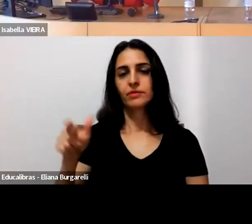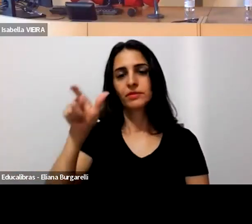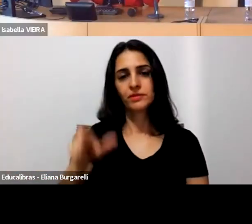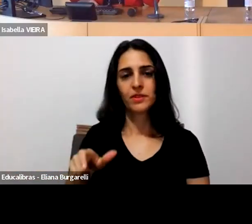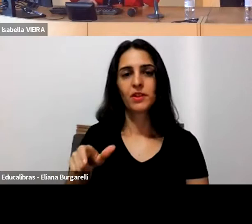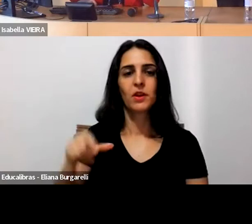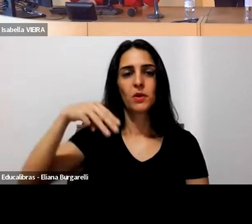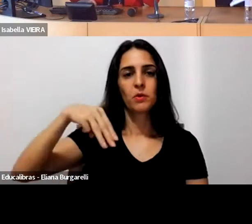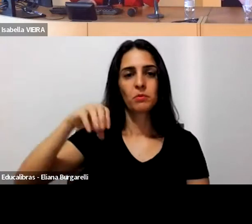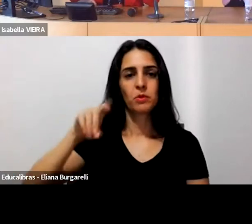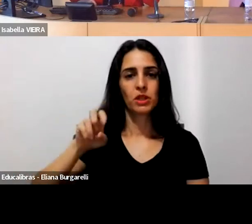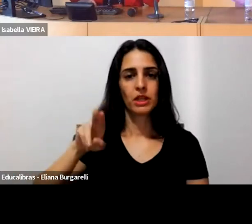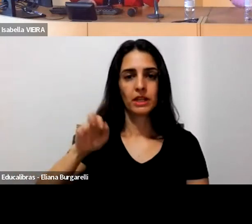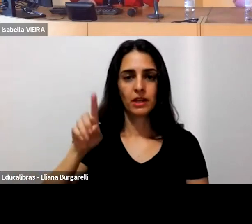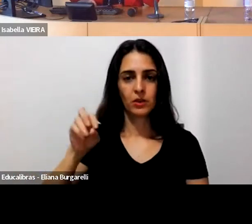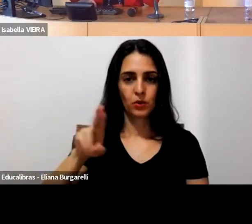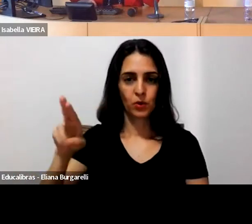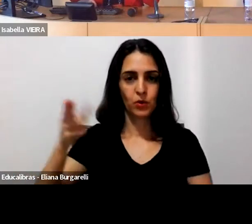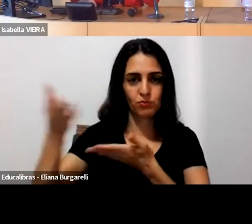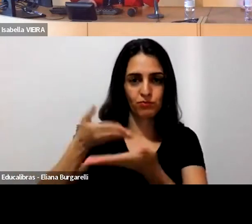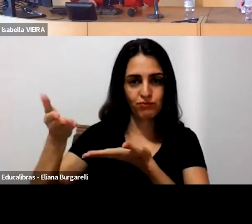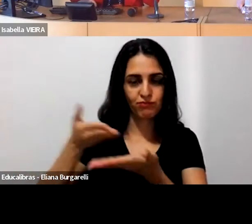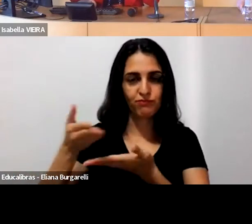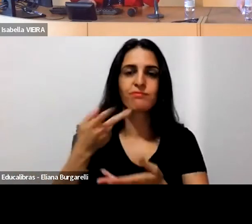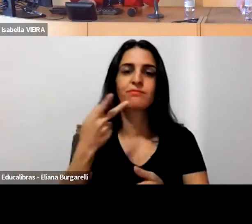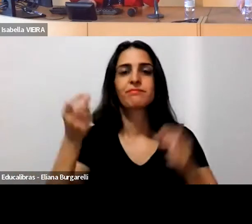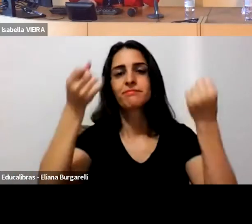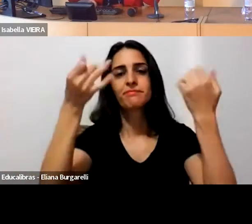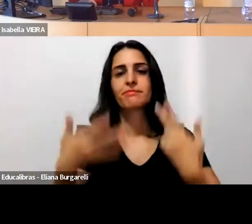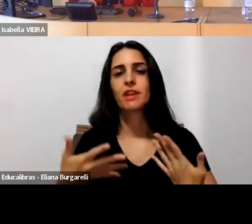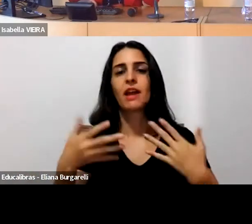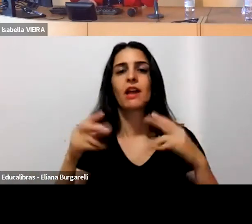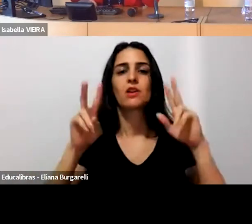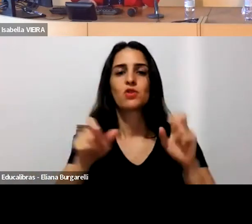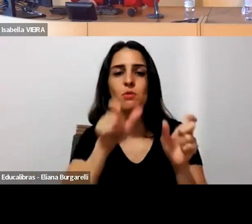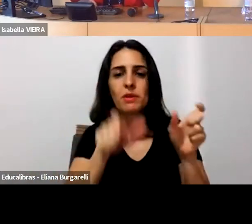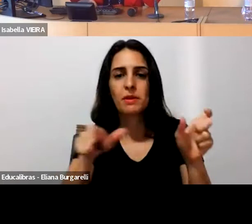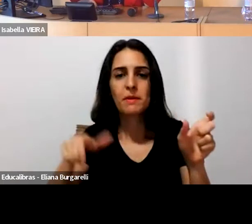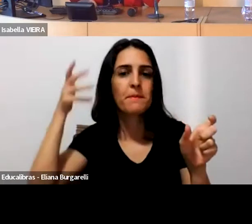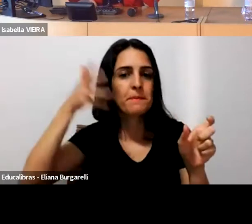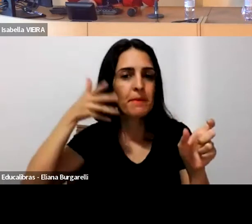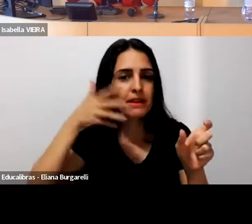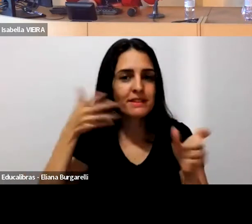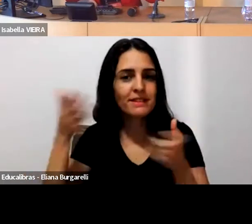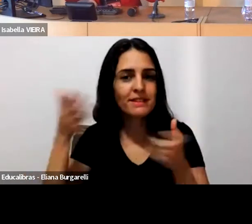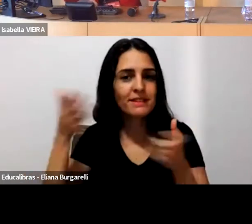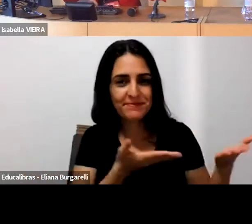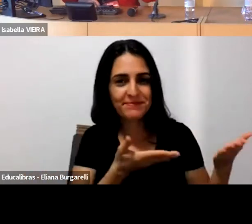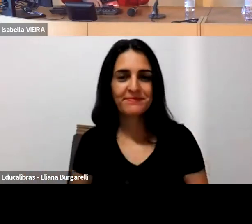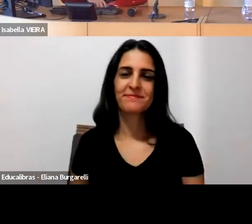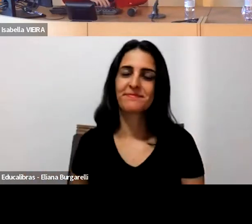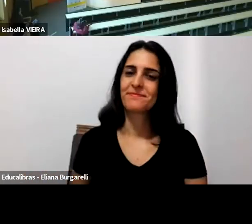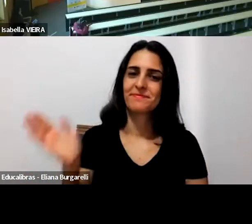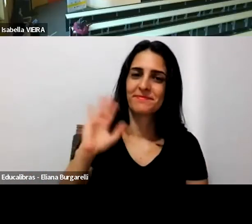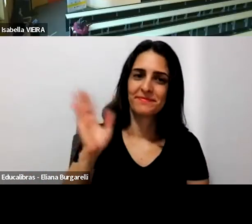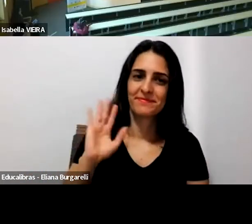irá apresentar mais sobre os palestrantes. Então, passo a palavra. Oui, bonjour à tous